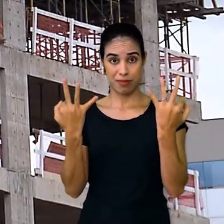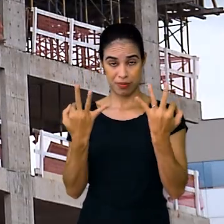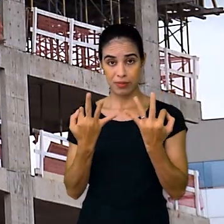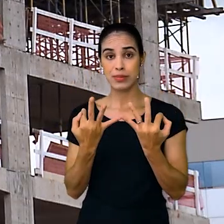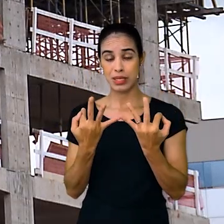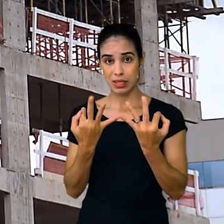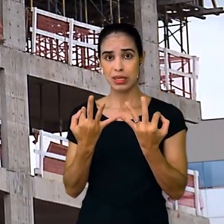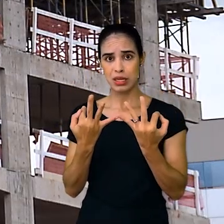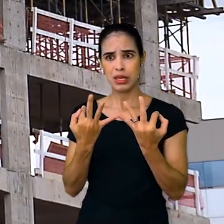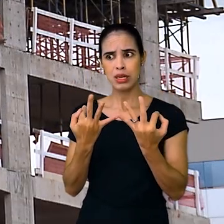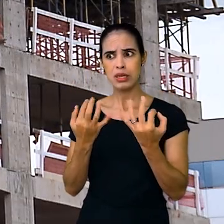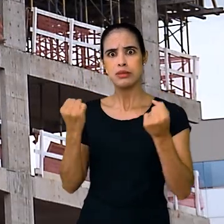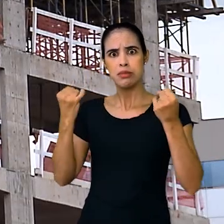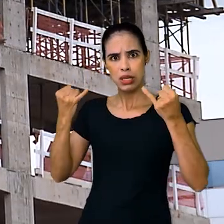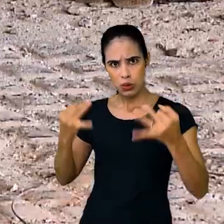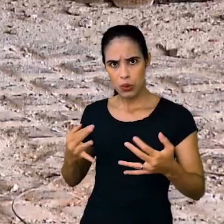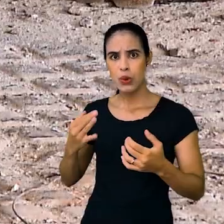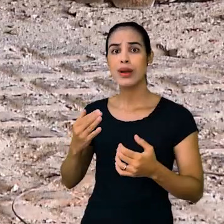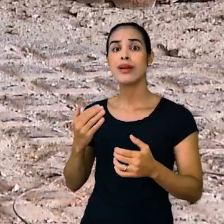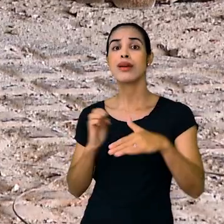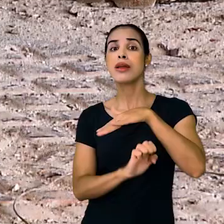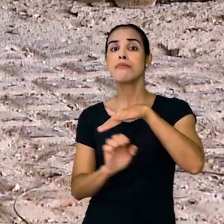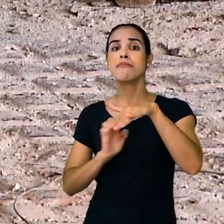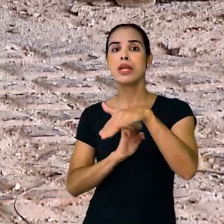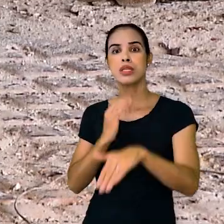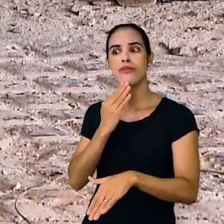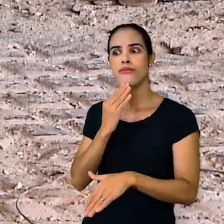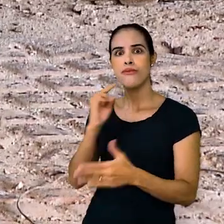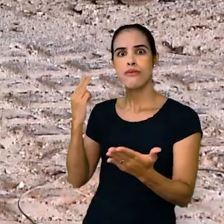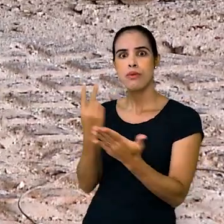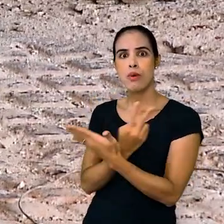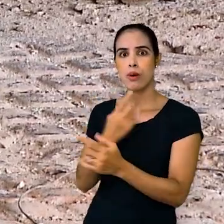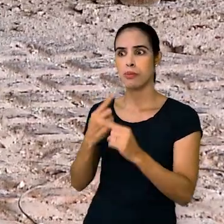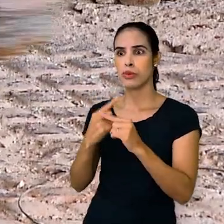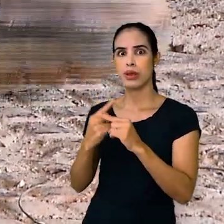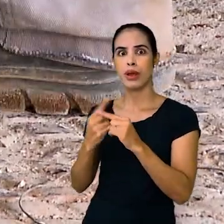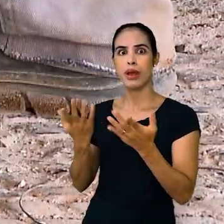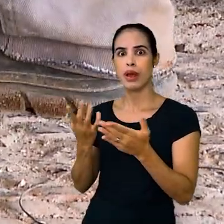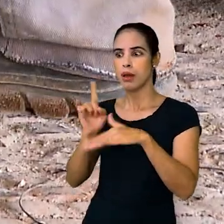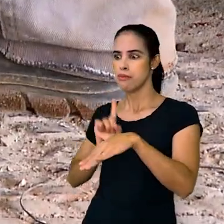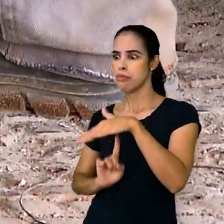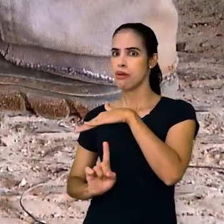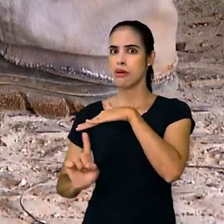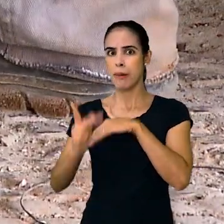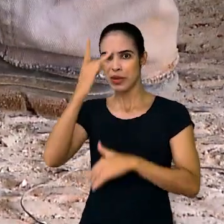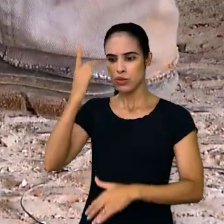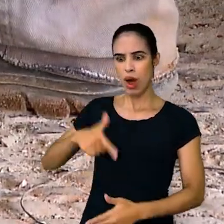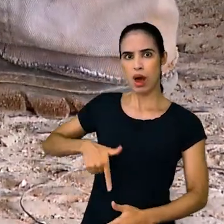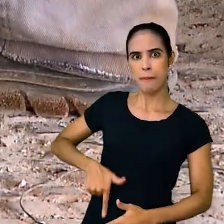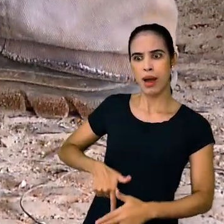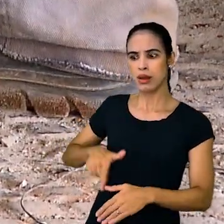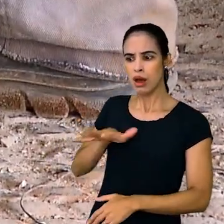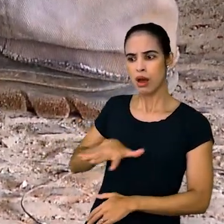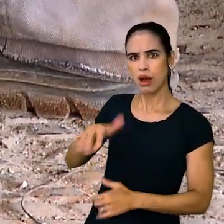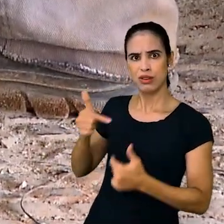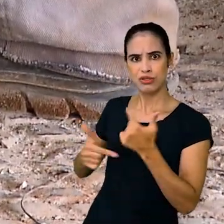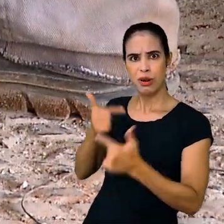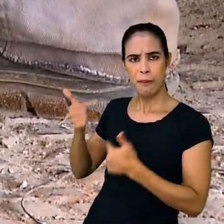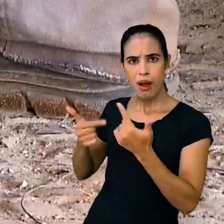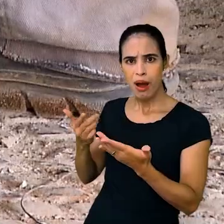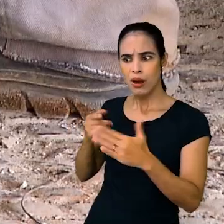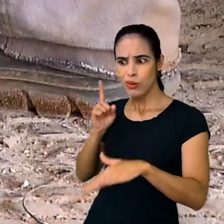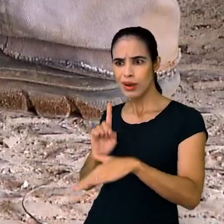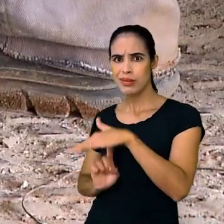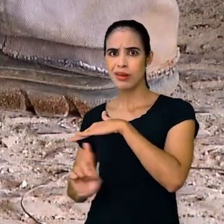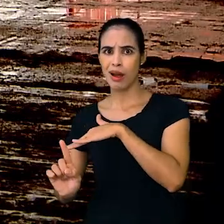Justiça do Trabalho que a empresa falhou ao permitir que pessoas entrassem armadas no canteiro de obras e que a vítima já havia